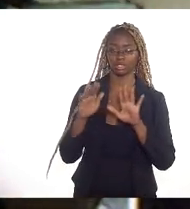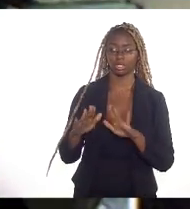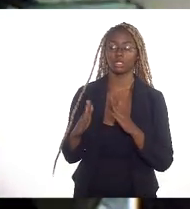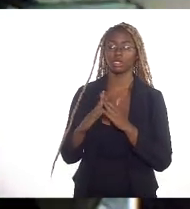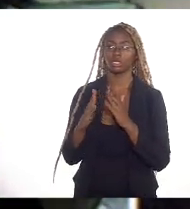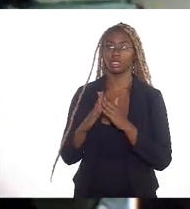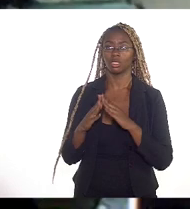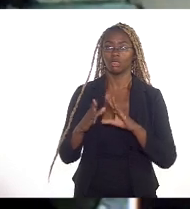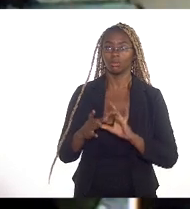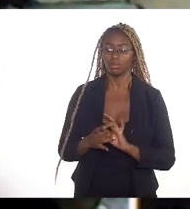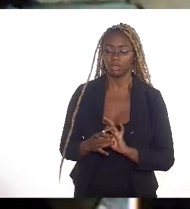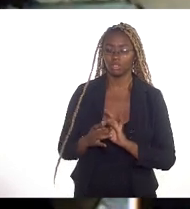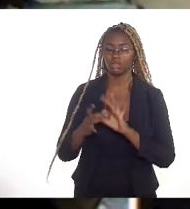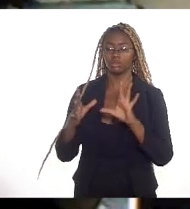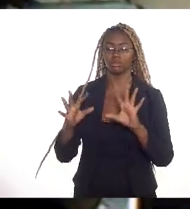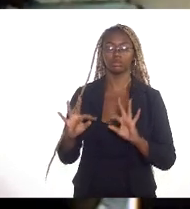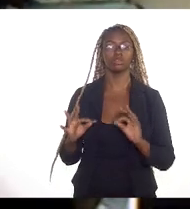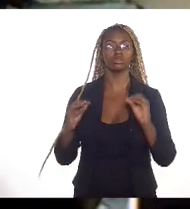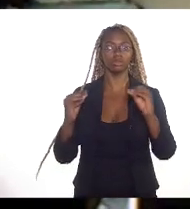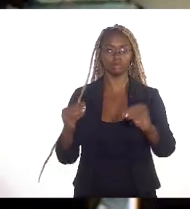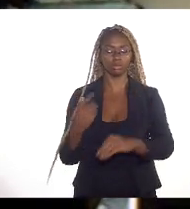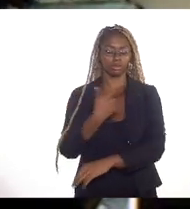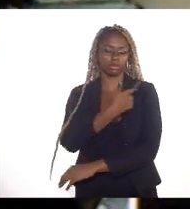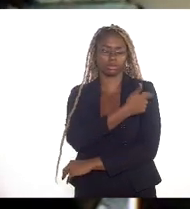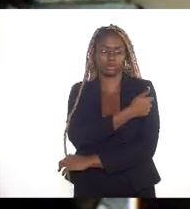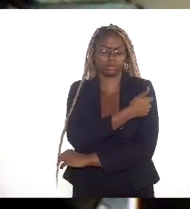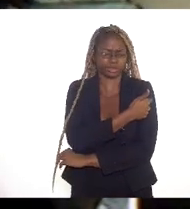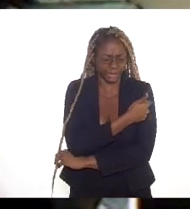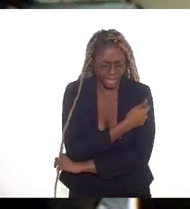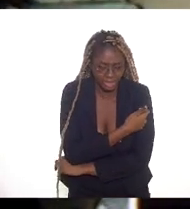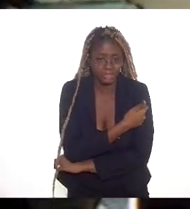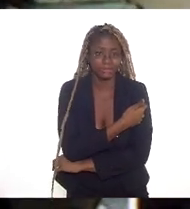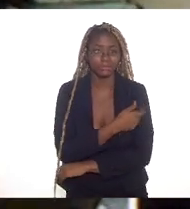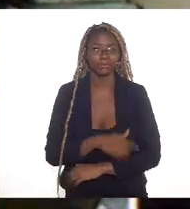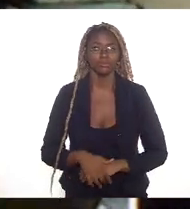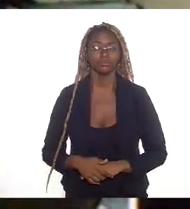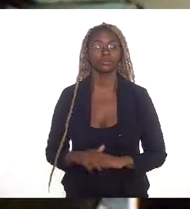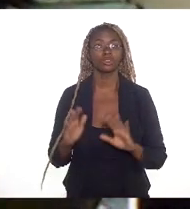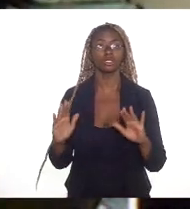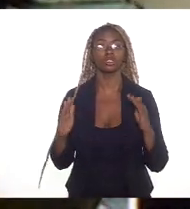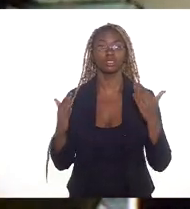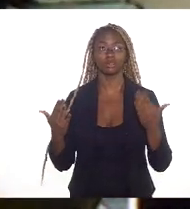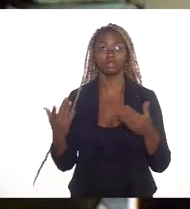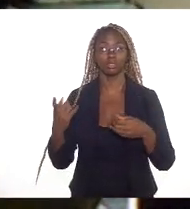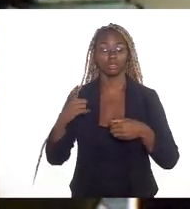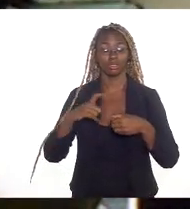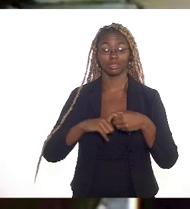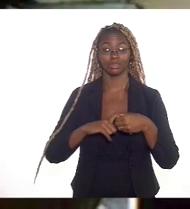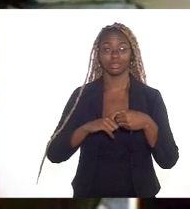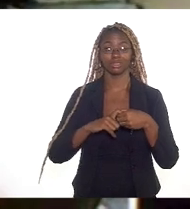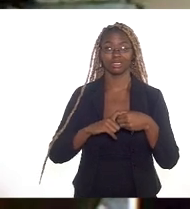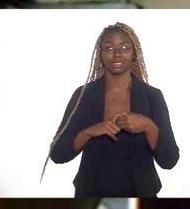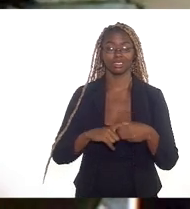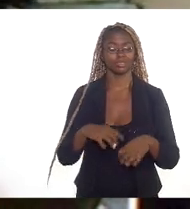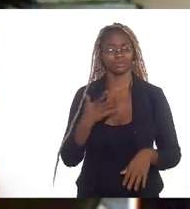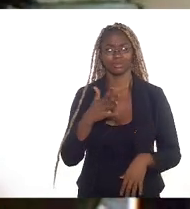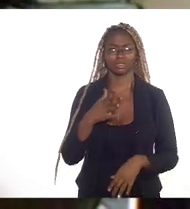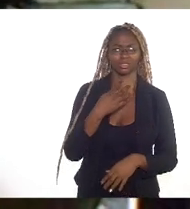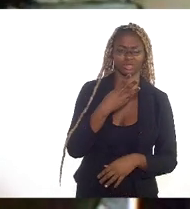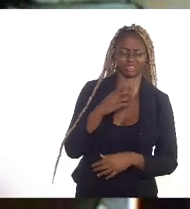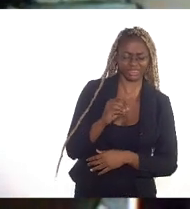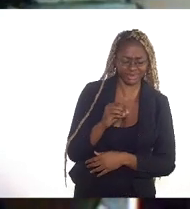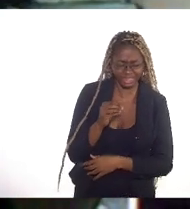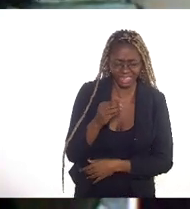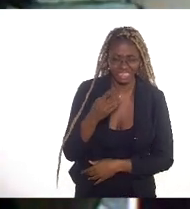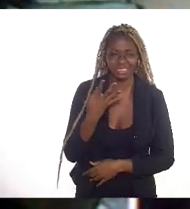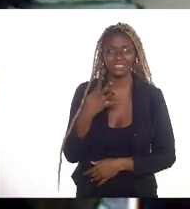permitir imunizar os profissionais da educação e quando voltarmos, daqui a 30, 40 dias, dependendo da data